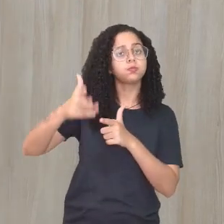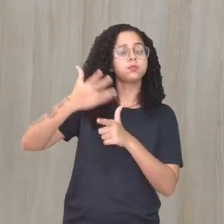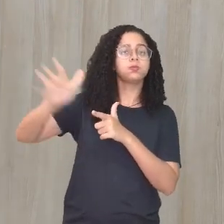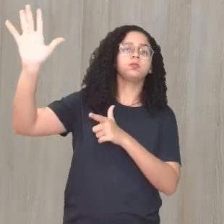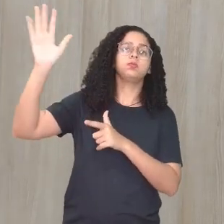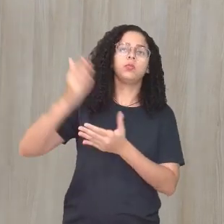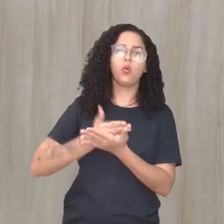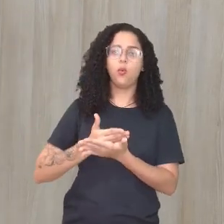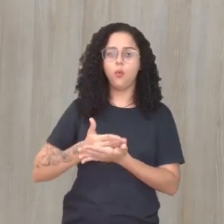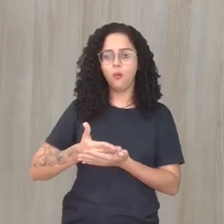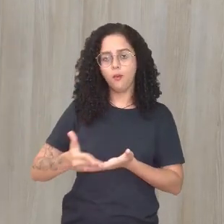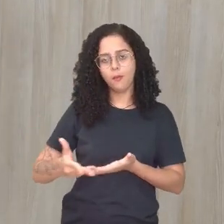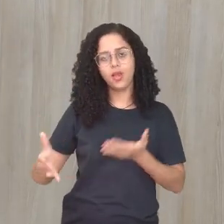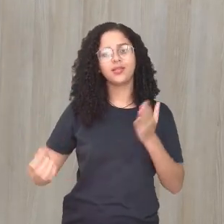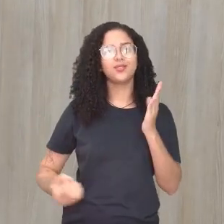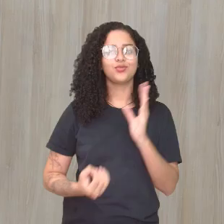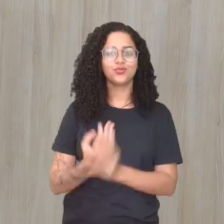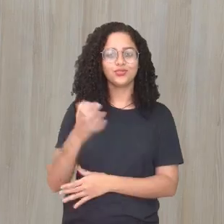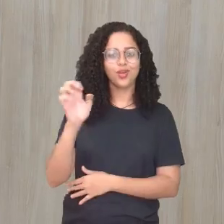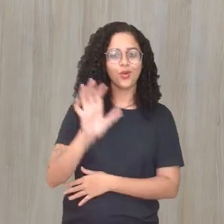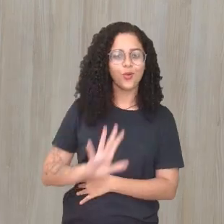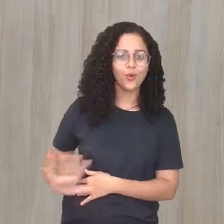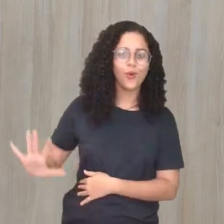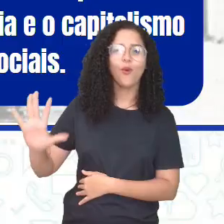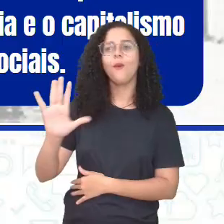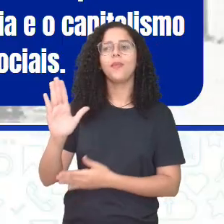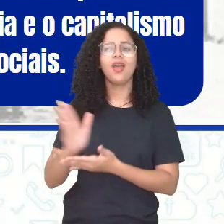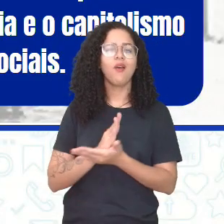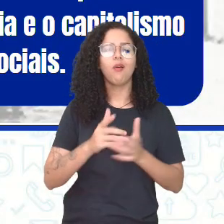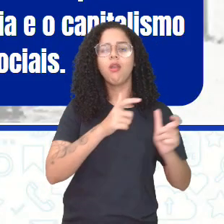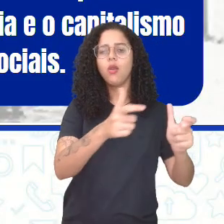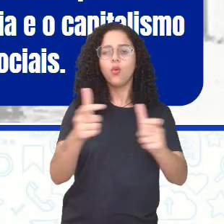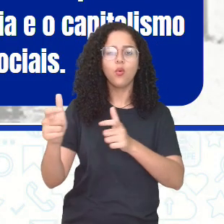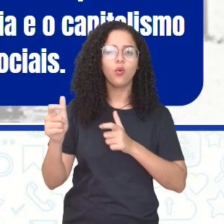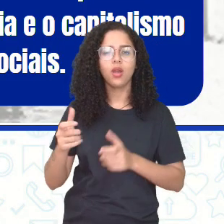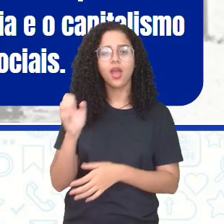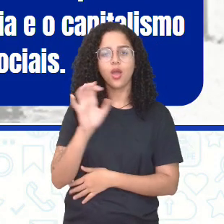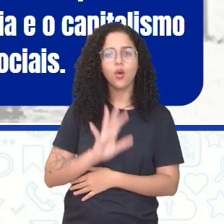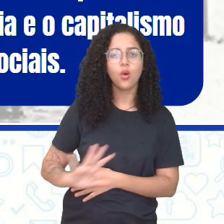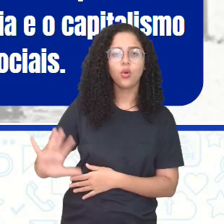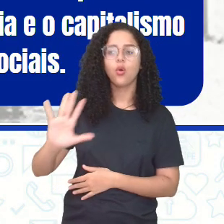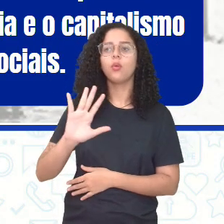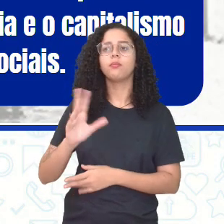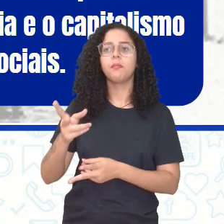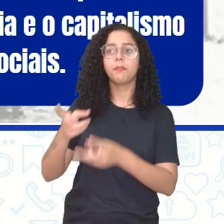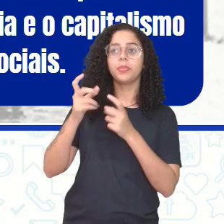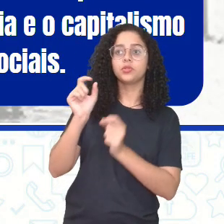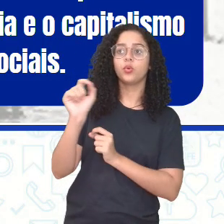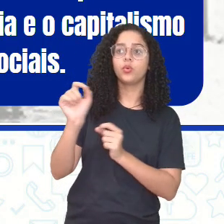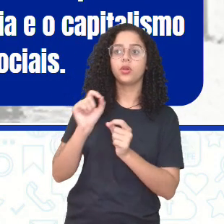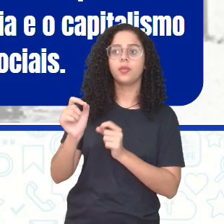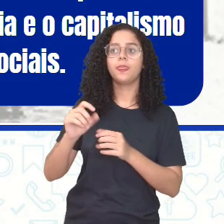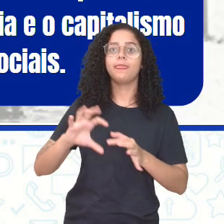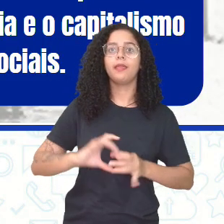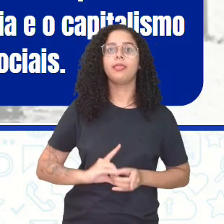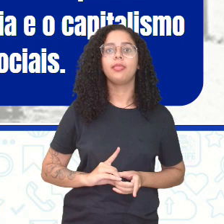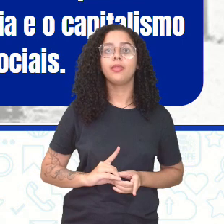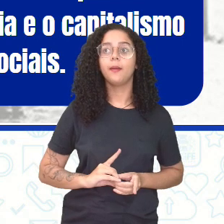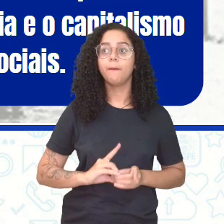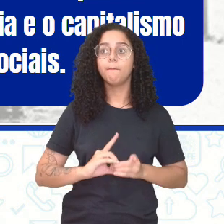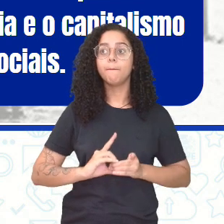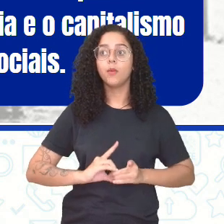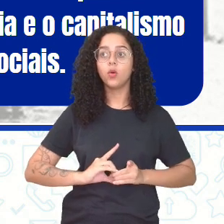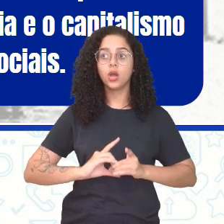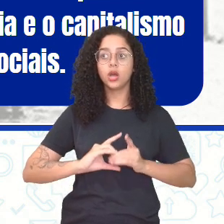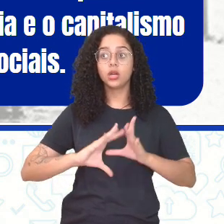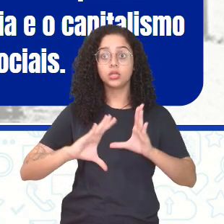começaram a surgir, certo, na Europa, né, em alguns locais da Europa, a concepção de que a democracia,